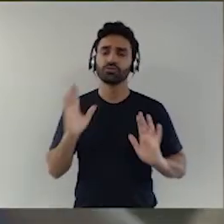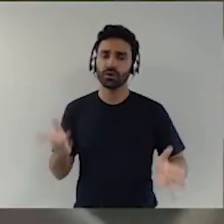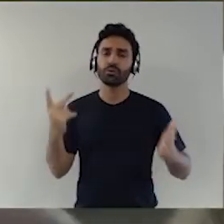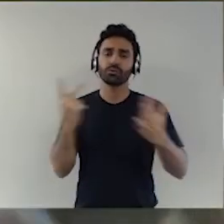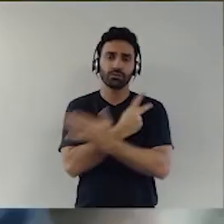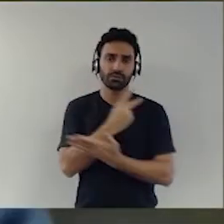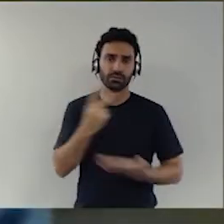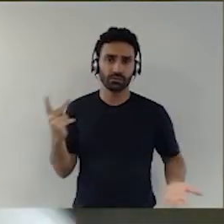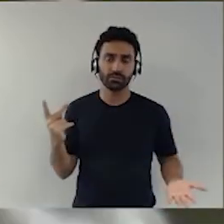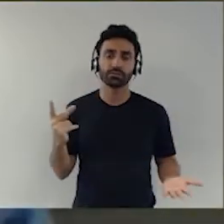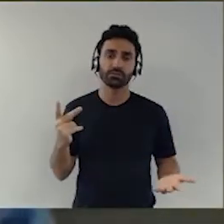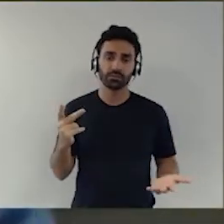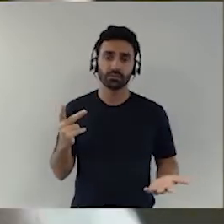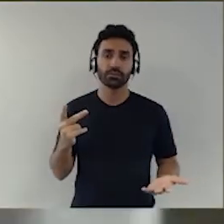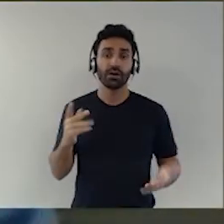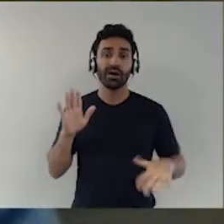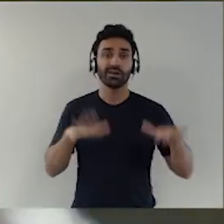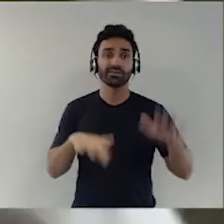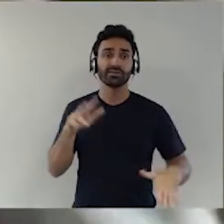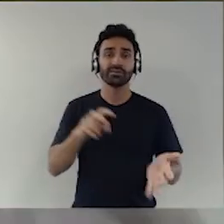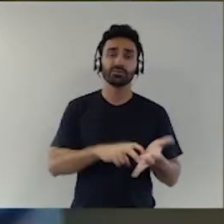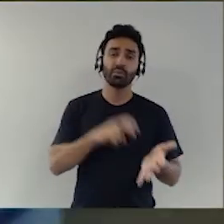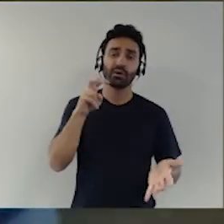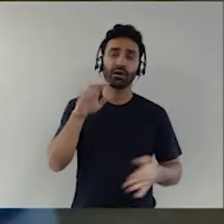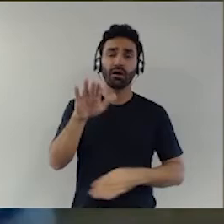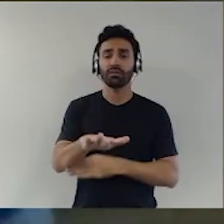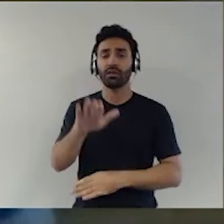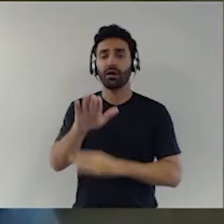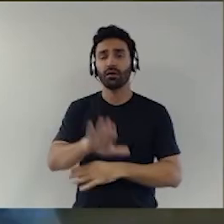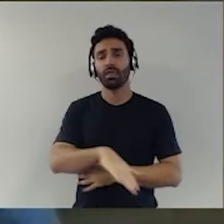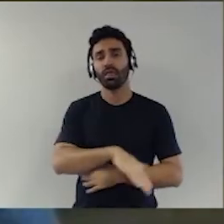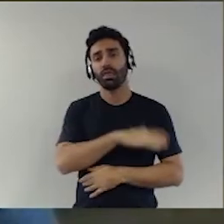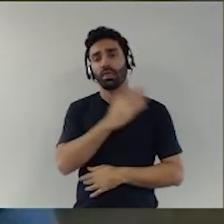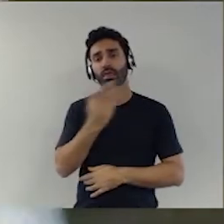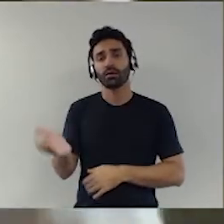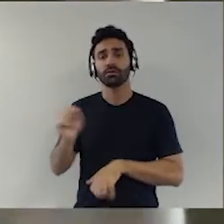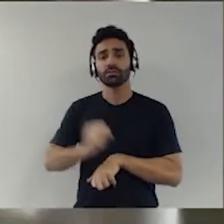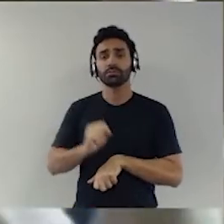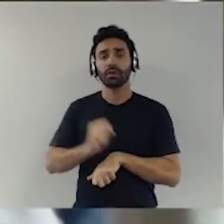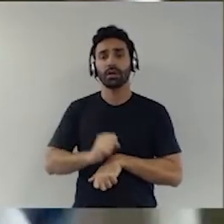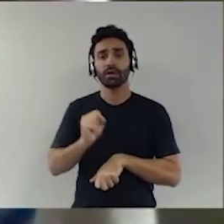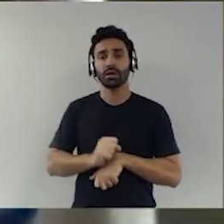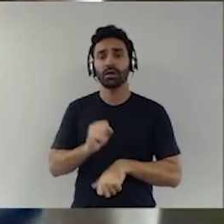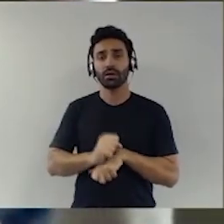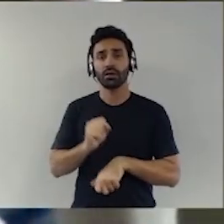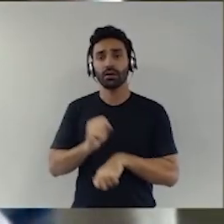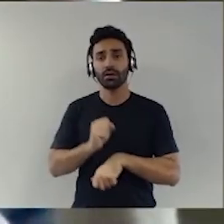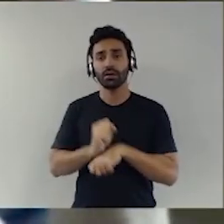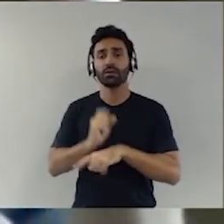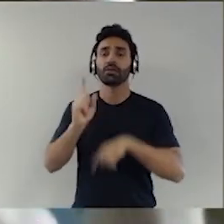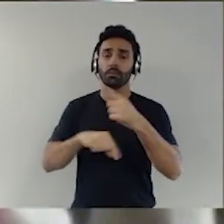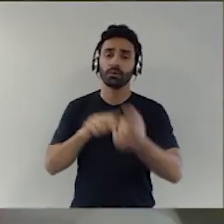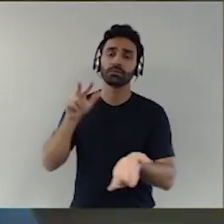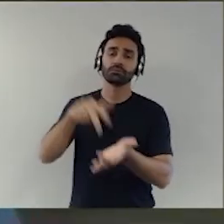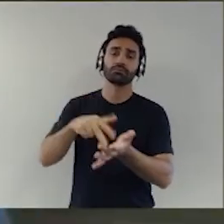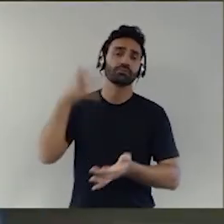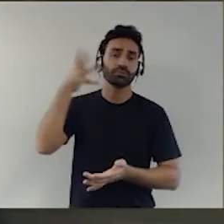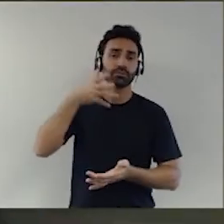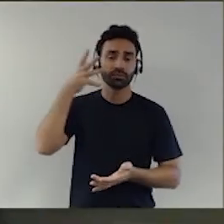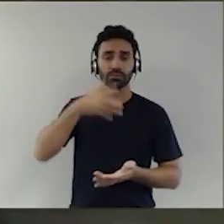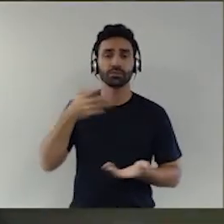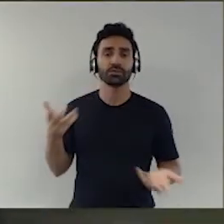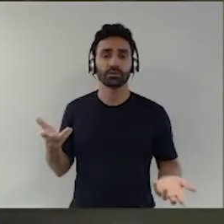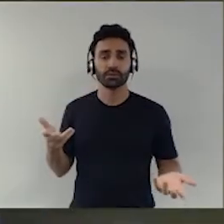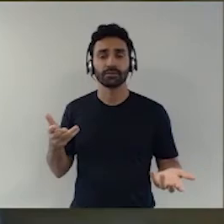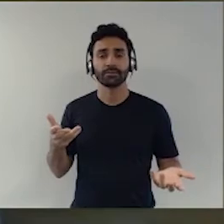vezes nós perdemos uma manhã e uma tarde inteira aguardando num tribunal para fazer uma sustentação oral, né? E às vezes você